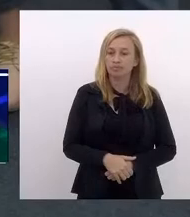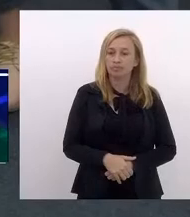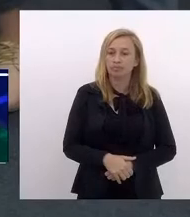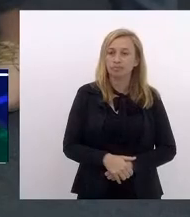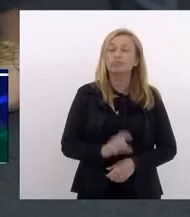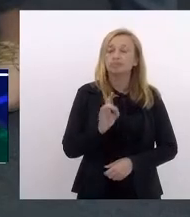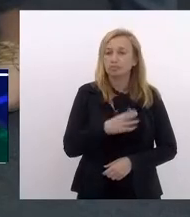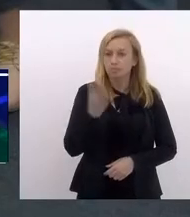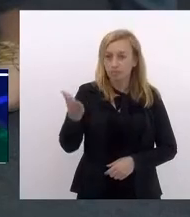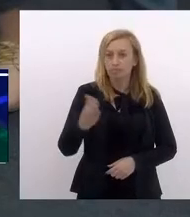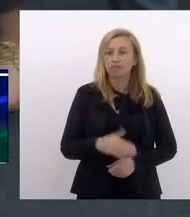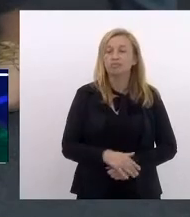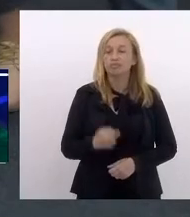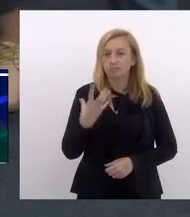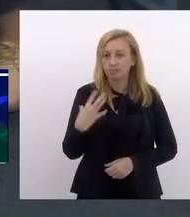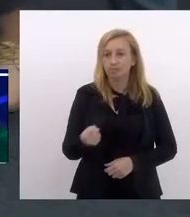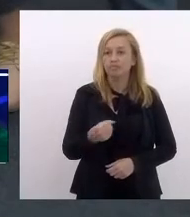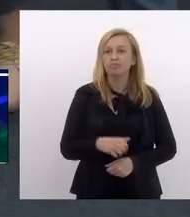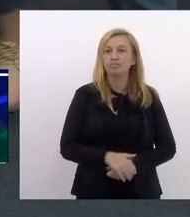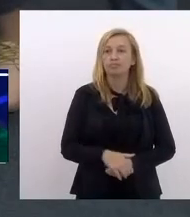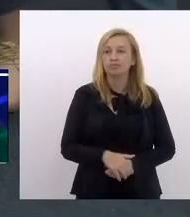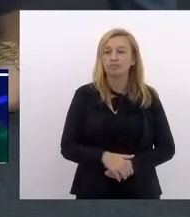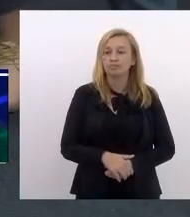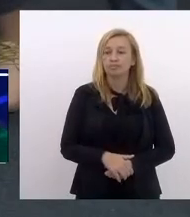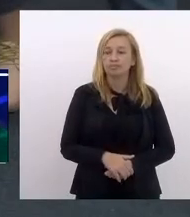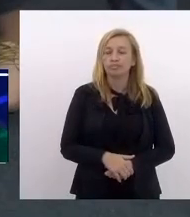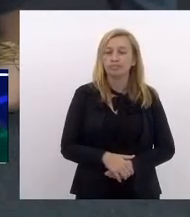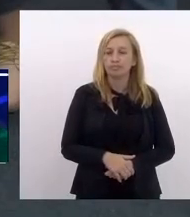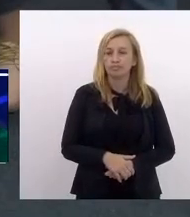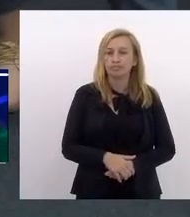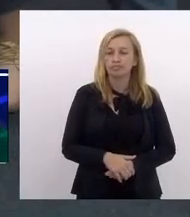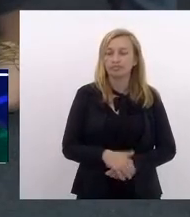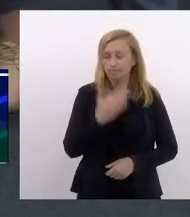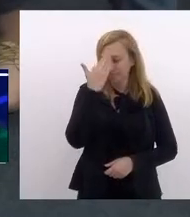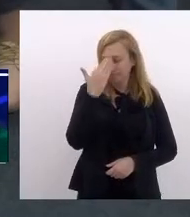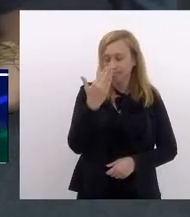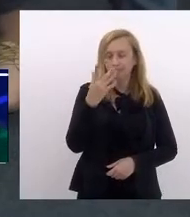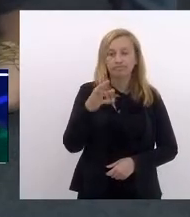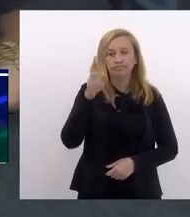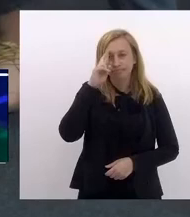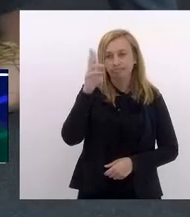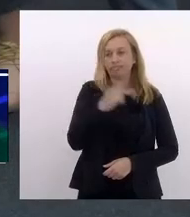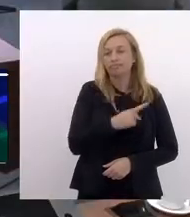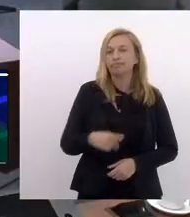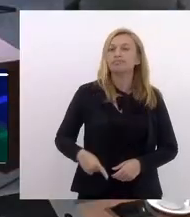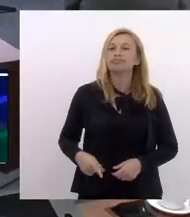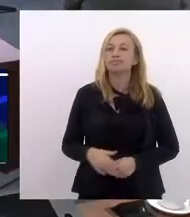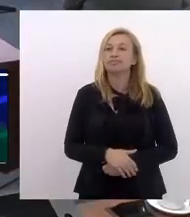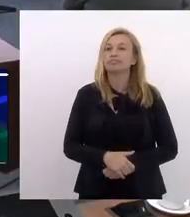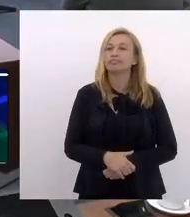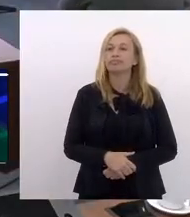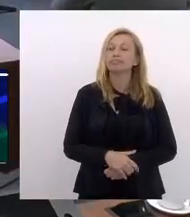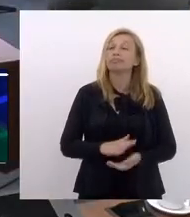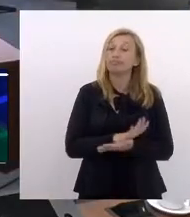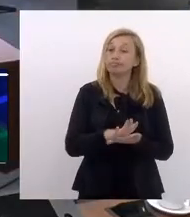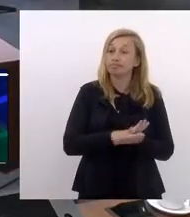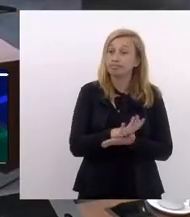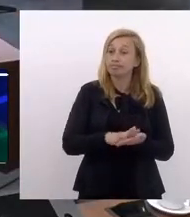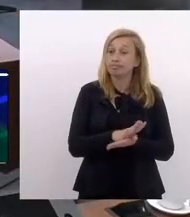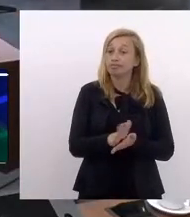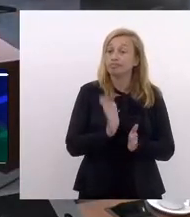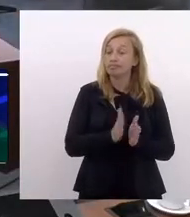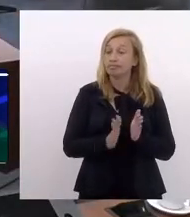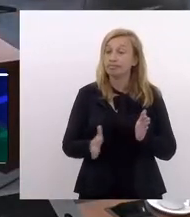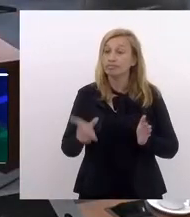Esse último da pauta. Está consignado. Obrigada, senhora presidenta. Vossa Excelência. Nada mais havendo a